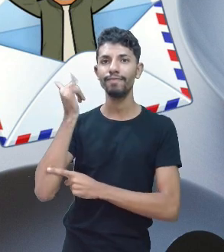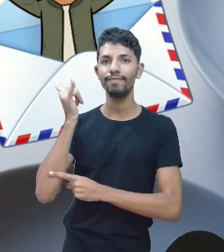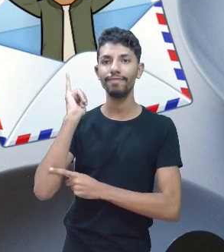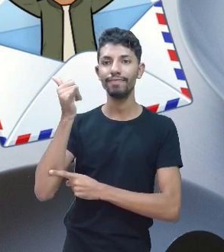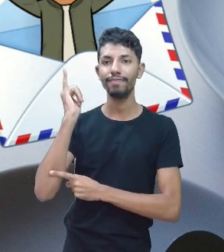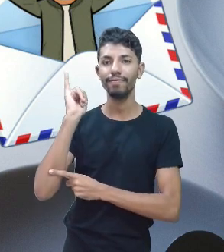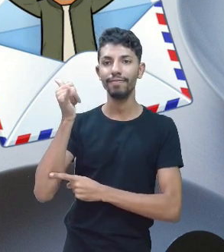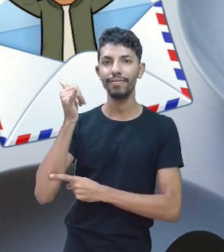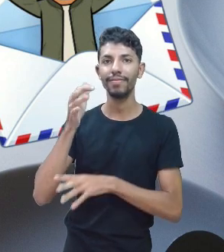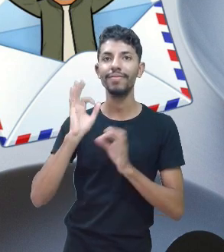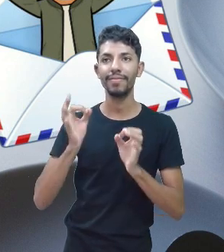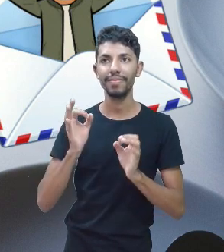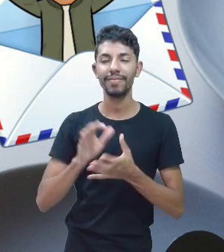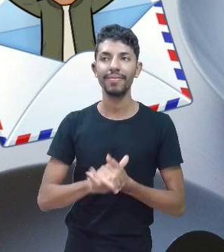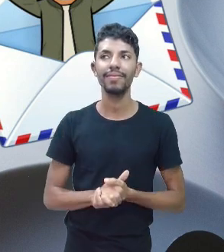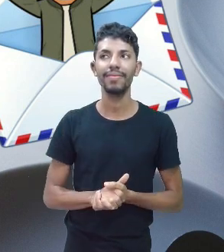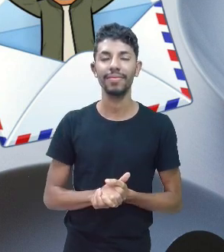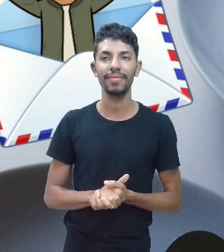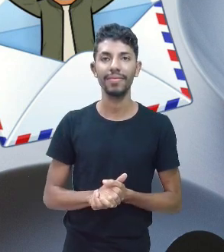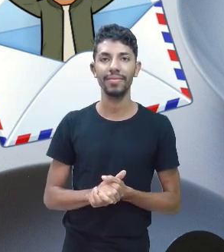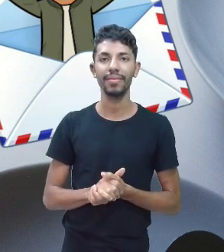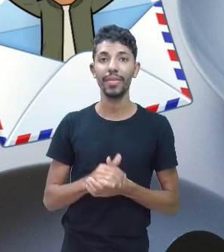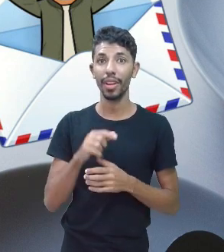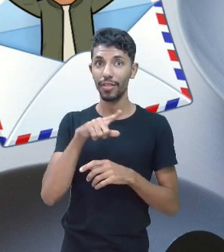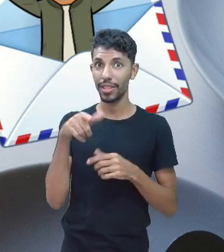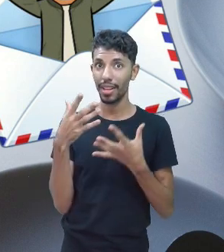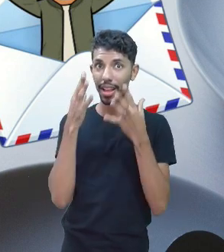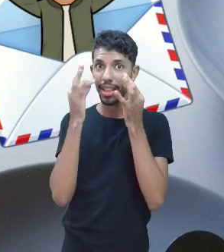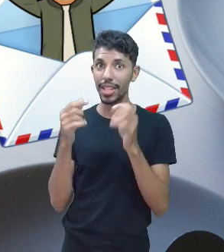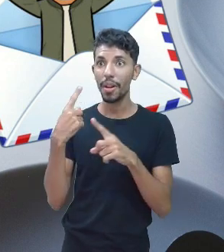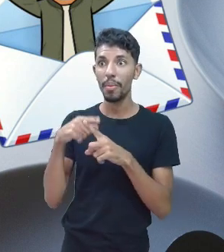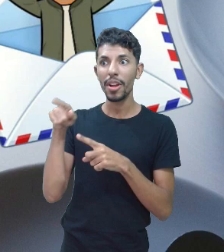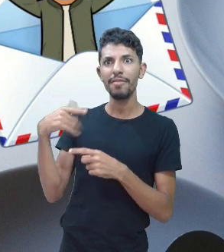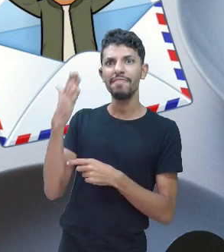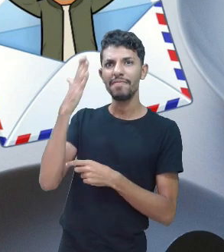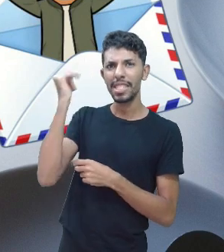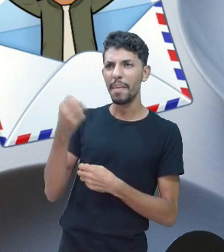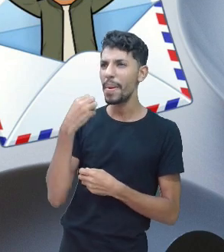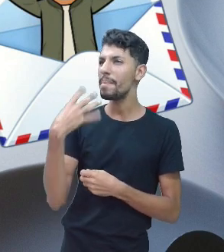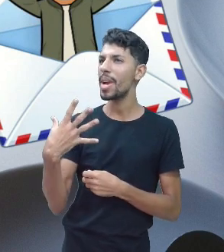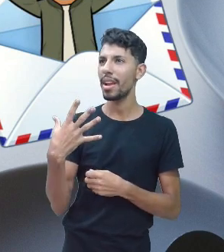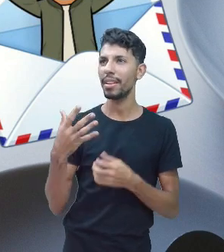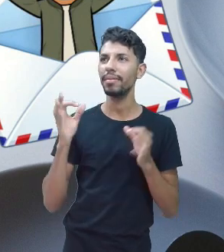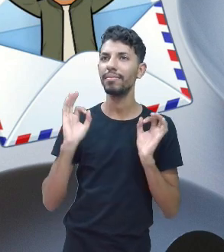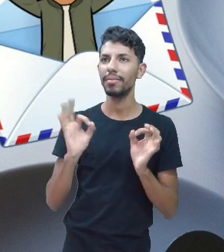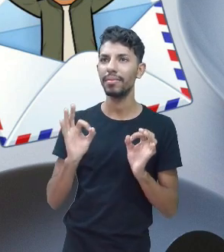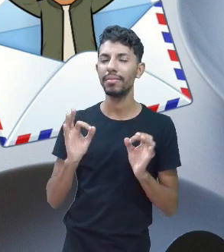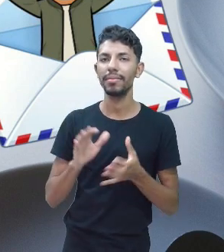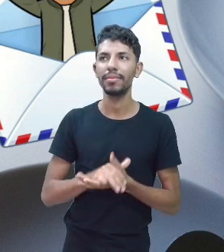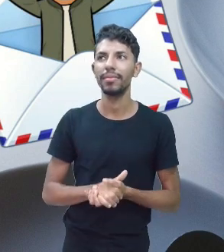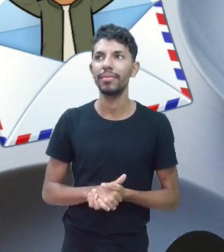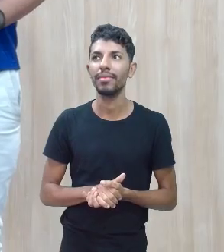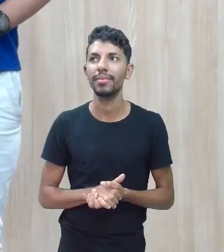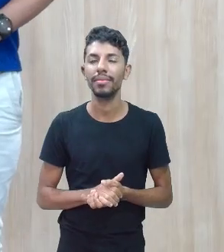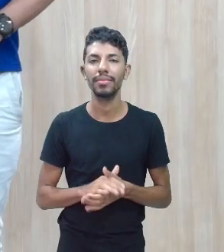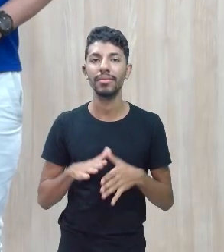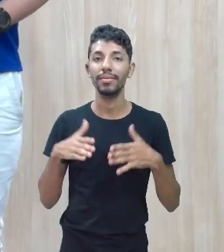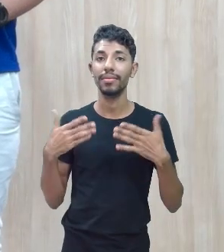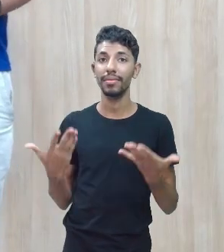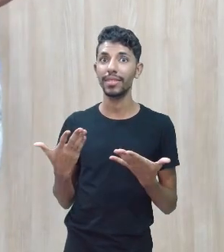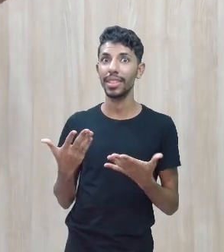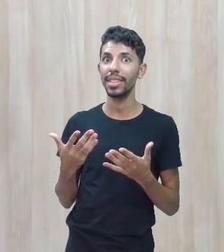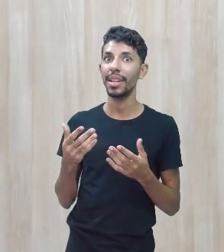falando sobre conto. Prestem bem atenção que o desenrolado chegou, a hora é dele. Pois bem, gente,